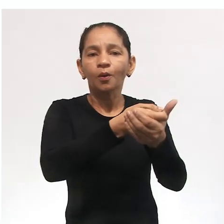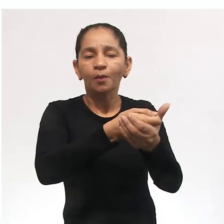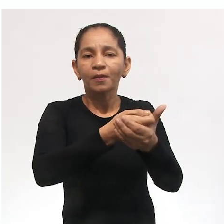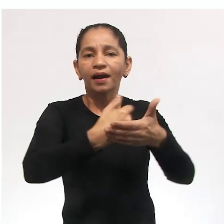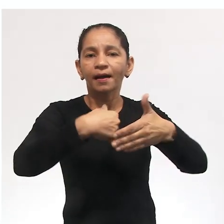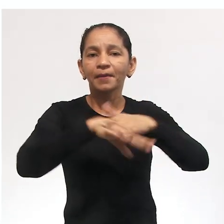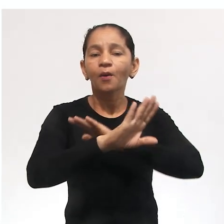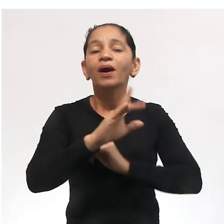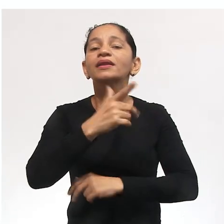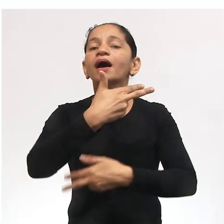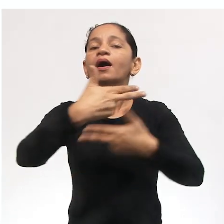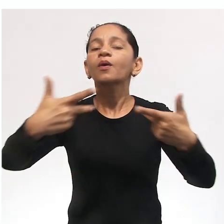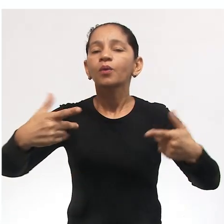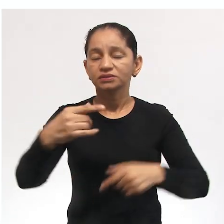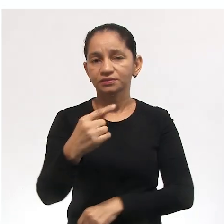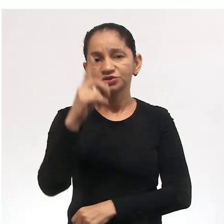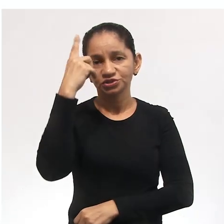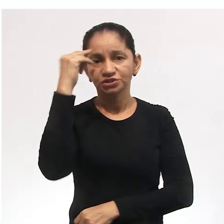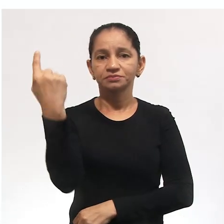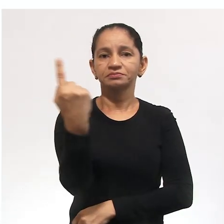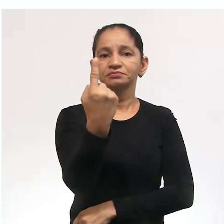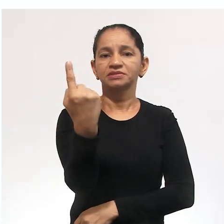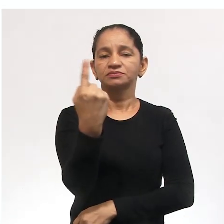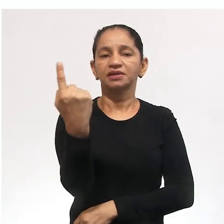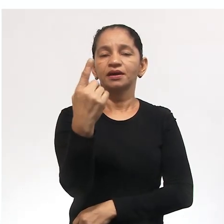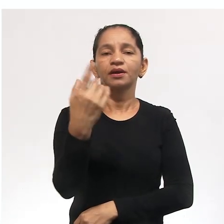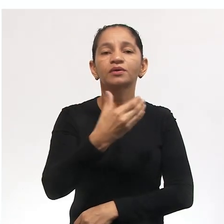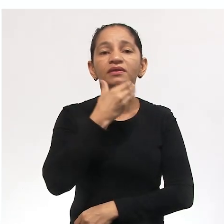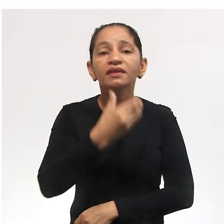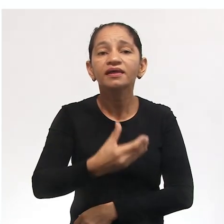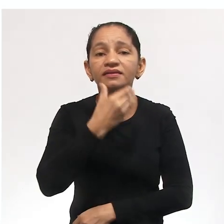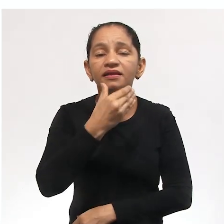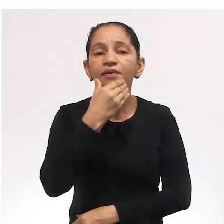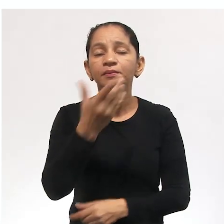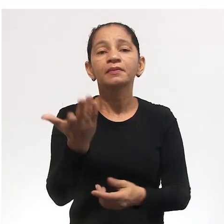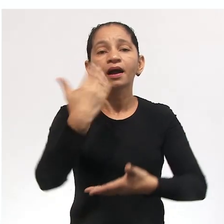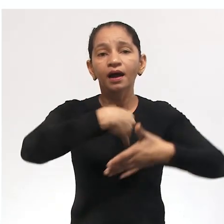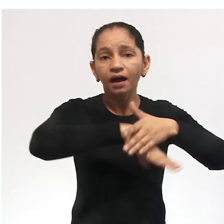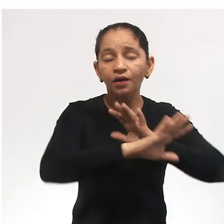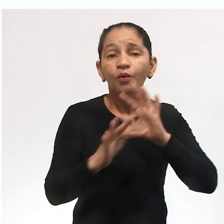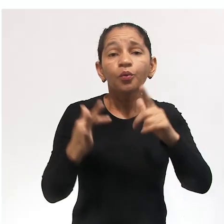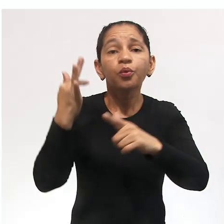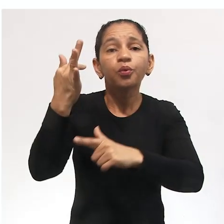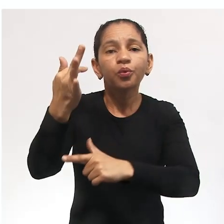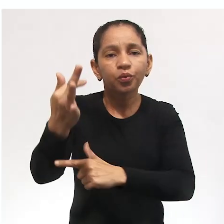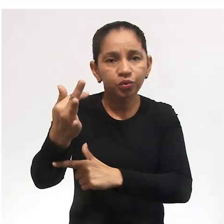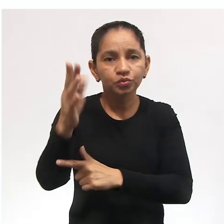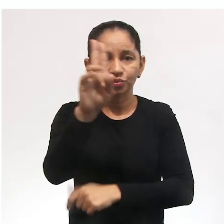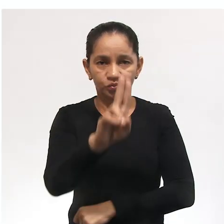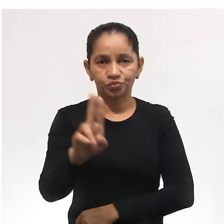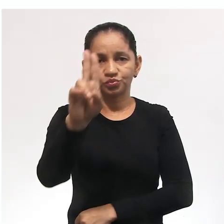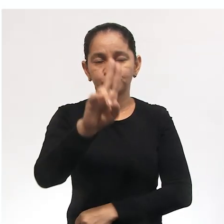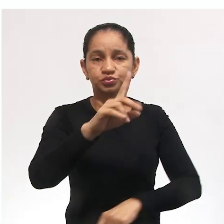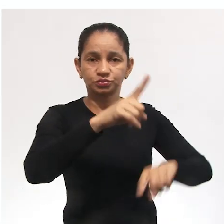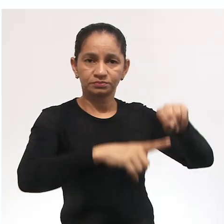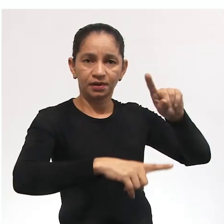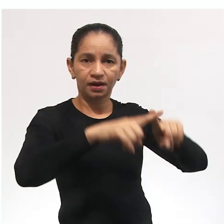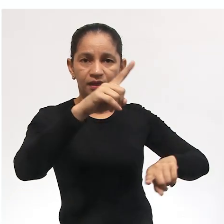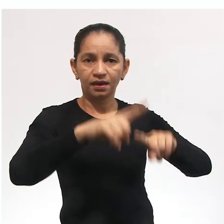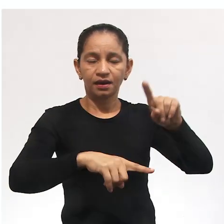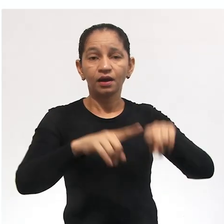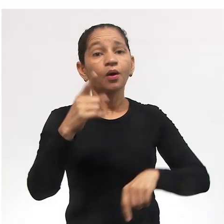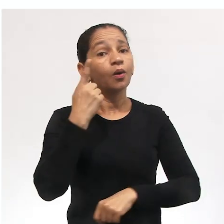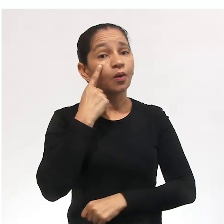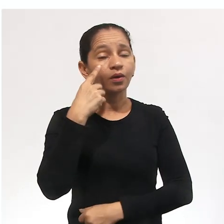Em 1º de dezembro, a empresa comprou estoques para comercialização futura de 30 mil